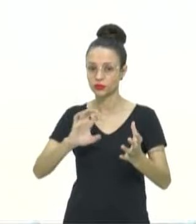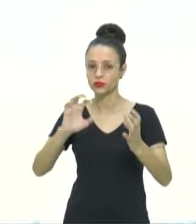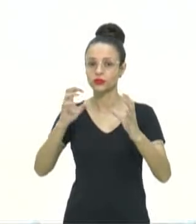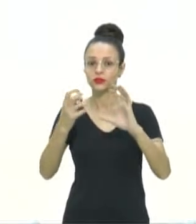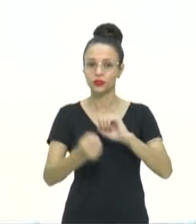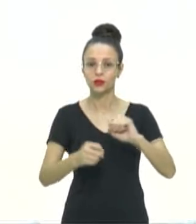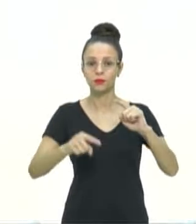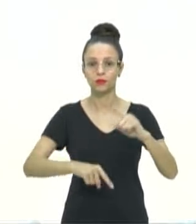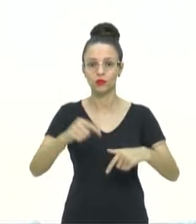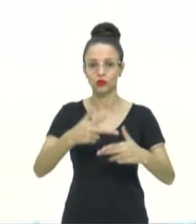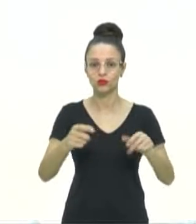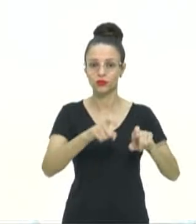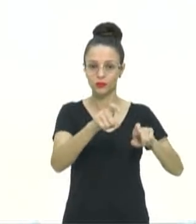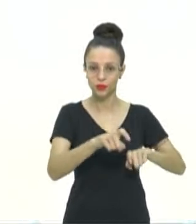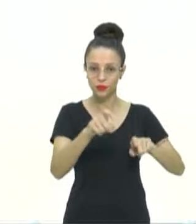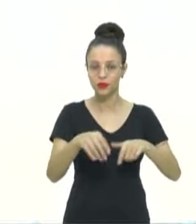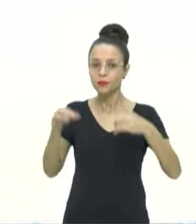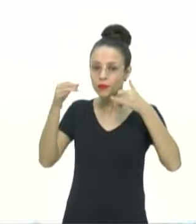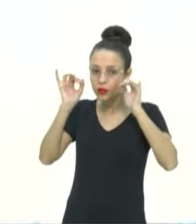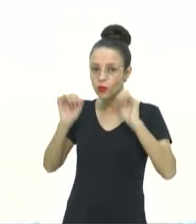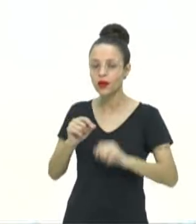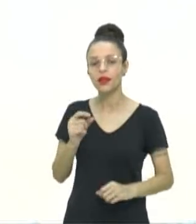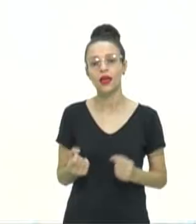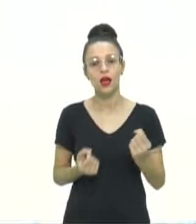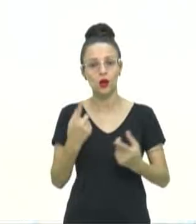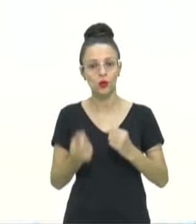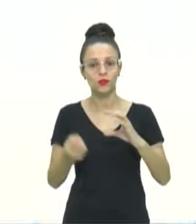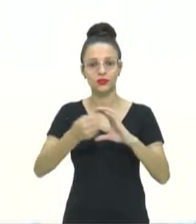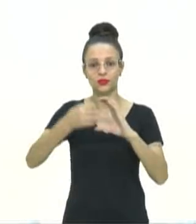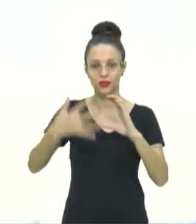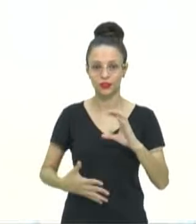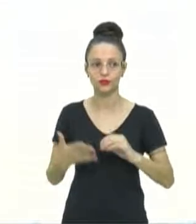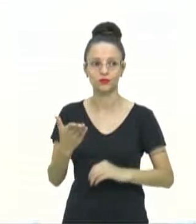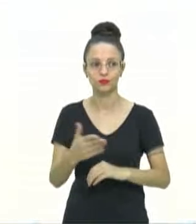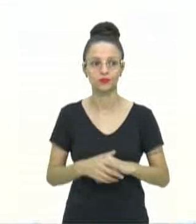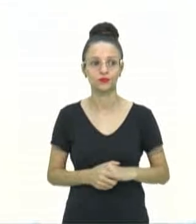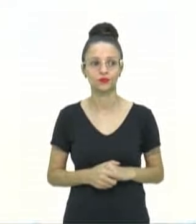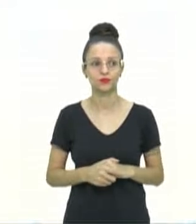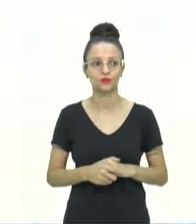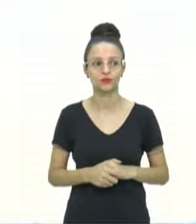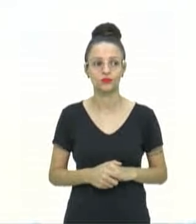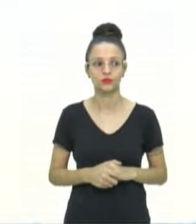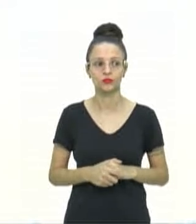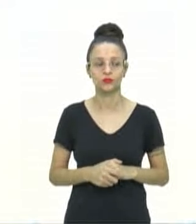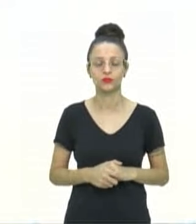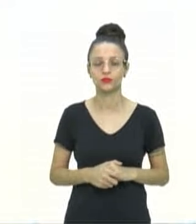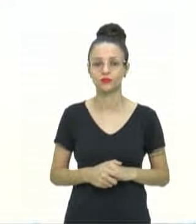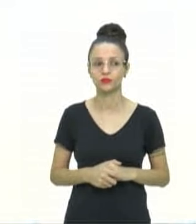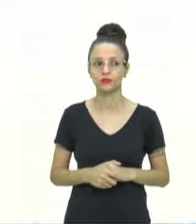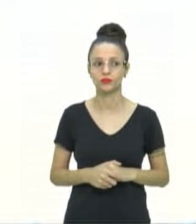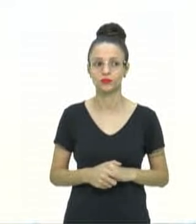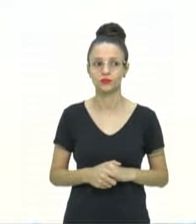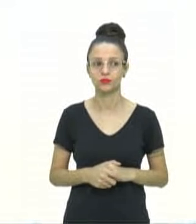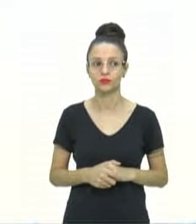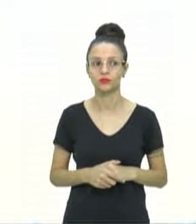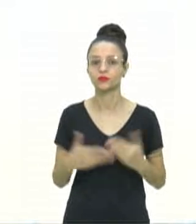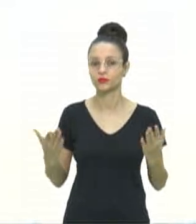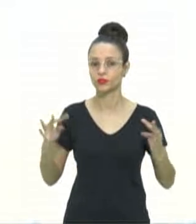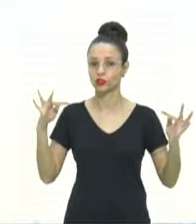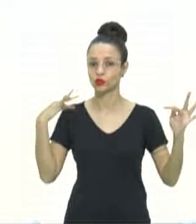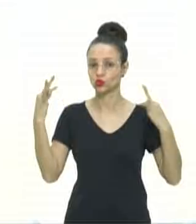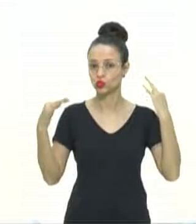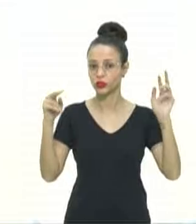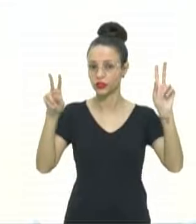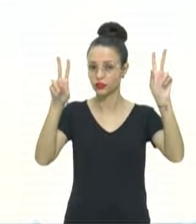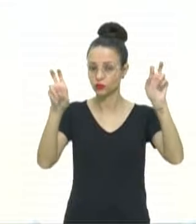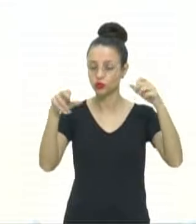transformação de produtos da agricultura e pecuária. São algumas características ali, certo? Durante, aí, quando eu falo do